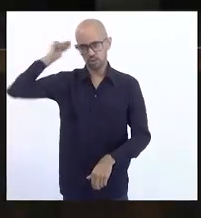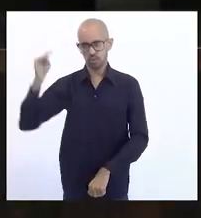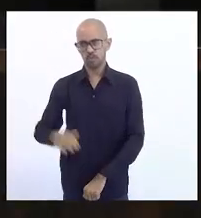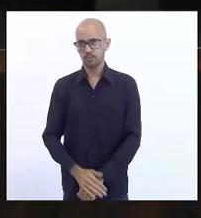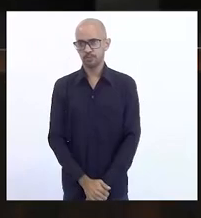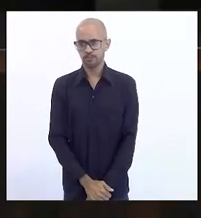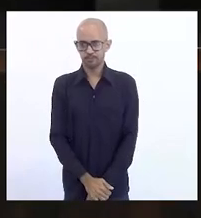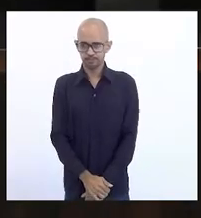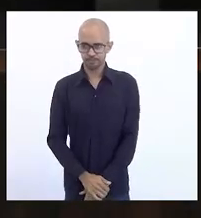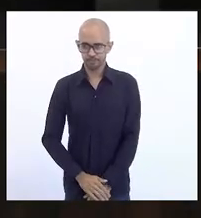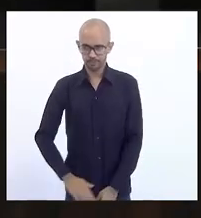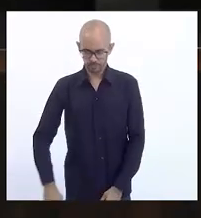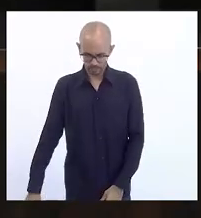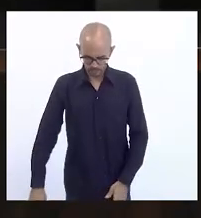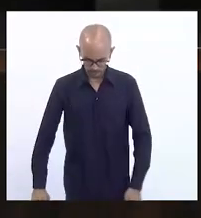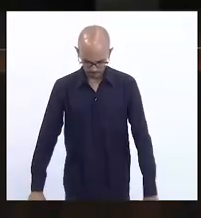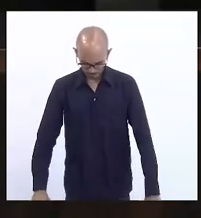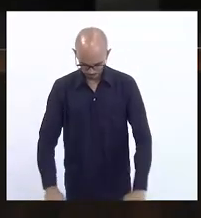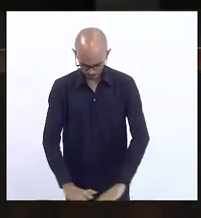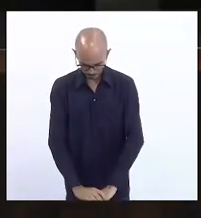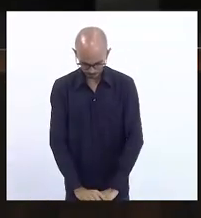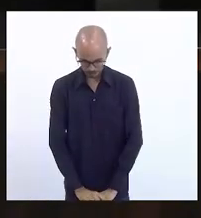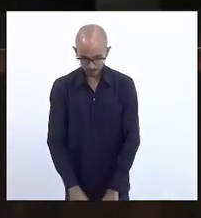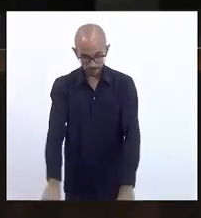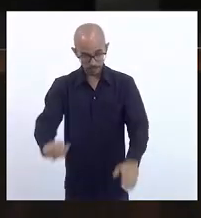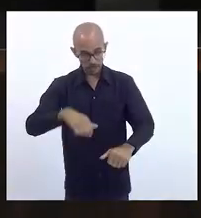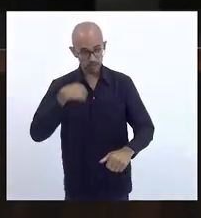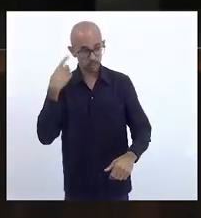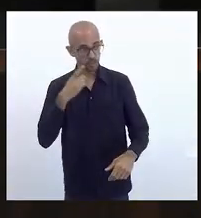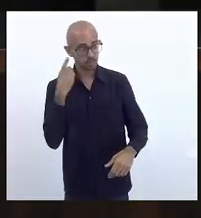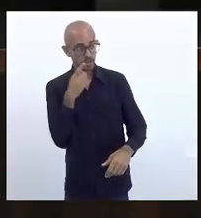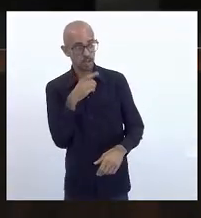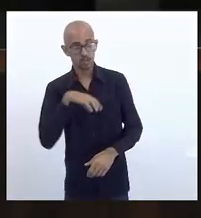3-1. Deputado Chiquinho da Mangueira.